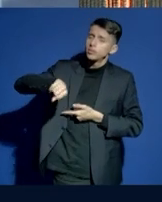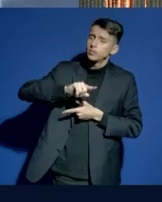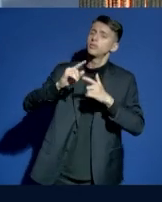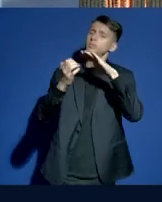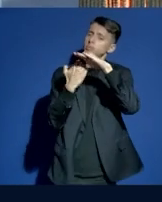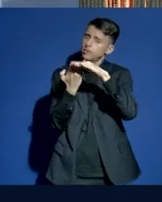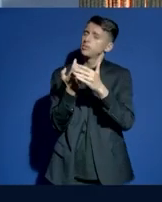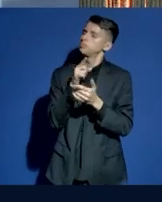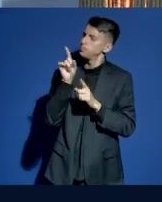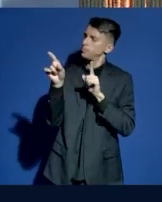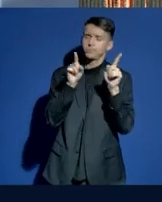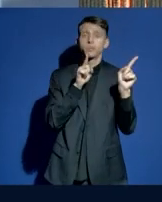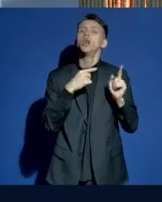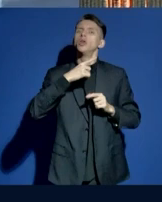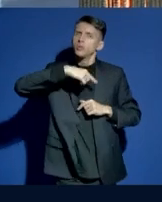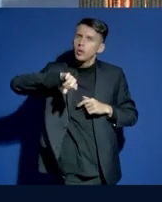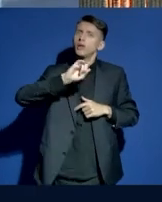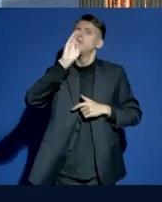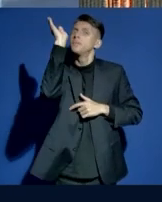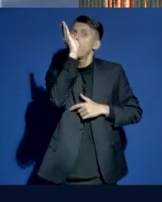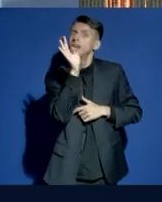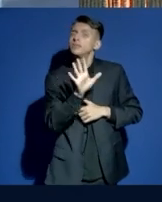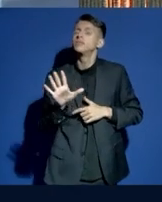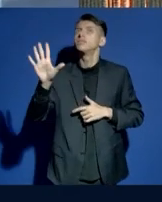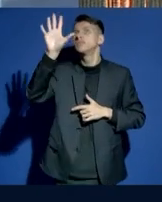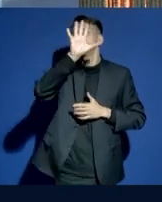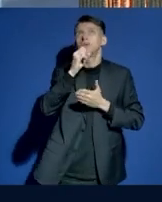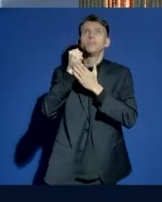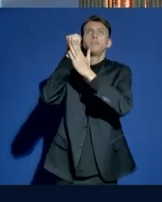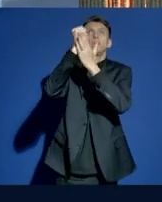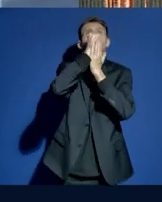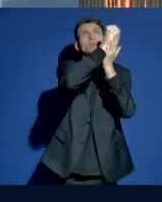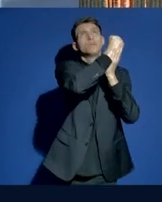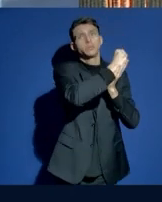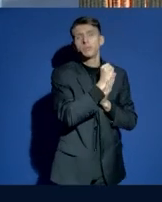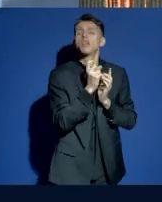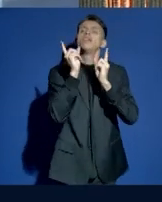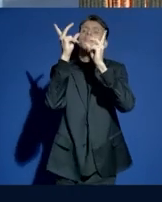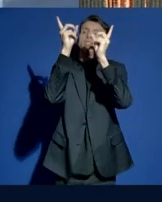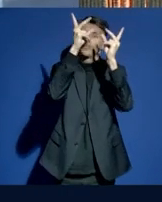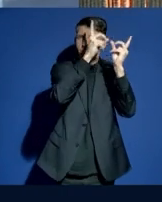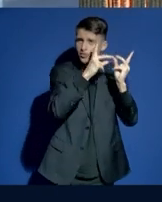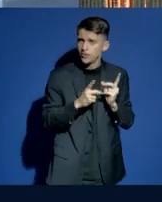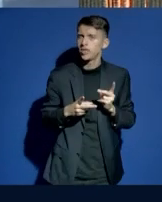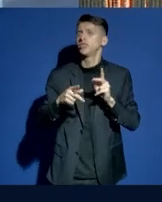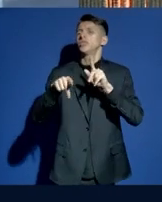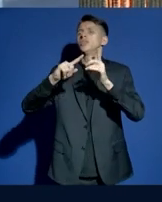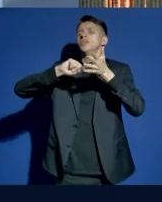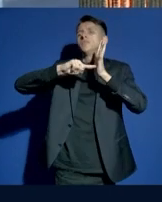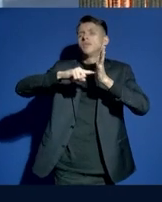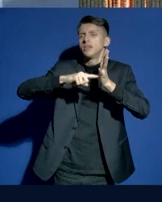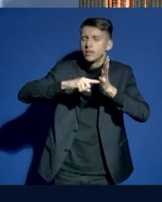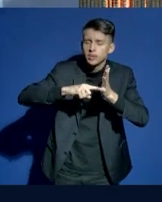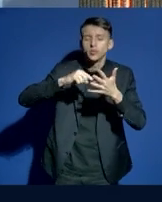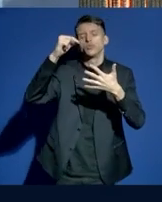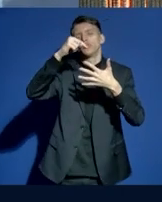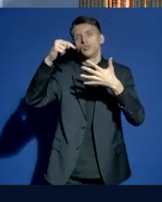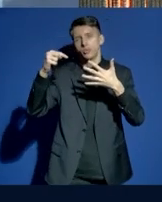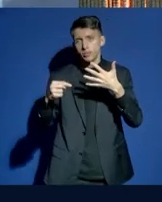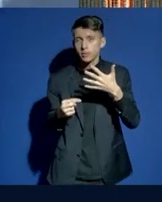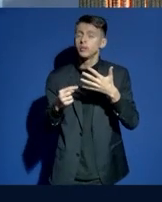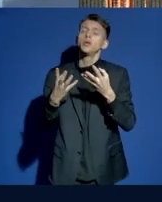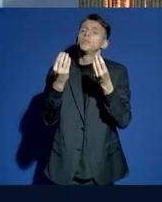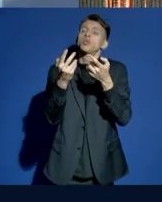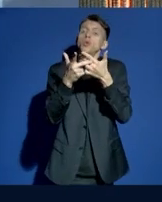temos equipamentos espalhado por todo o Brasil né equipamentos de irrigação Usina fotos mosaicas painéis e